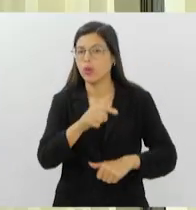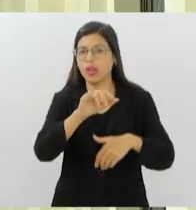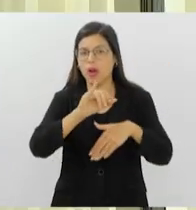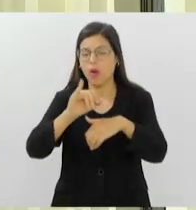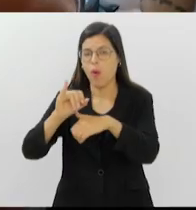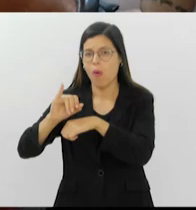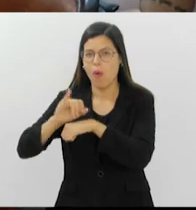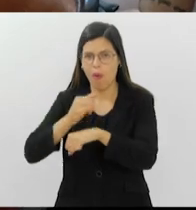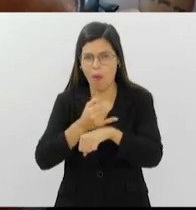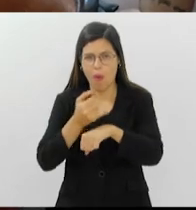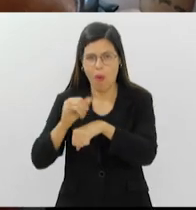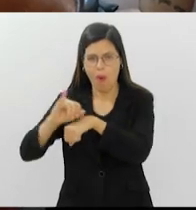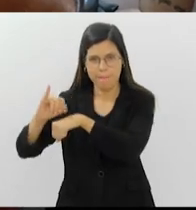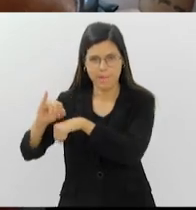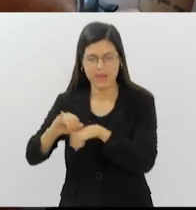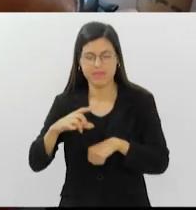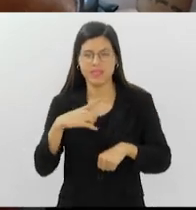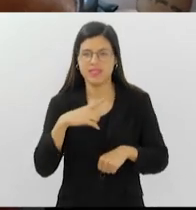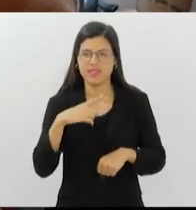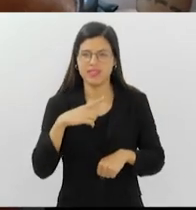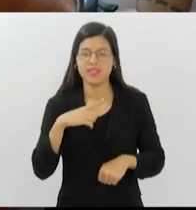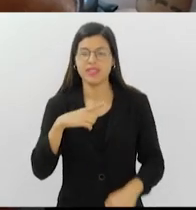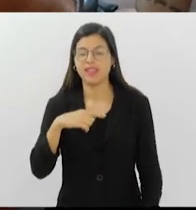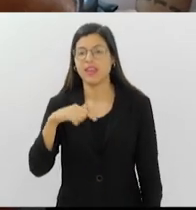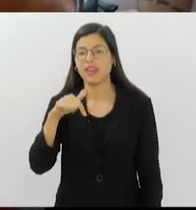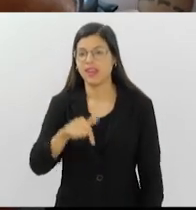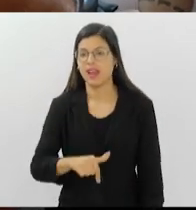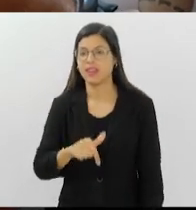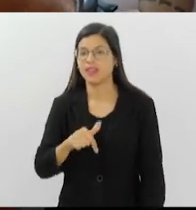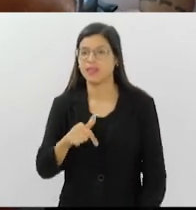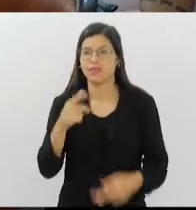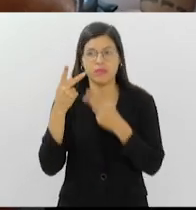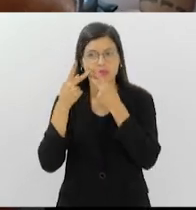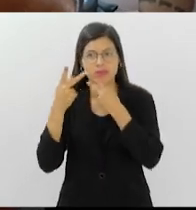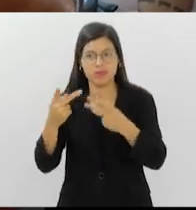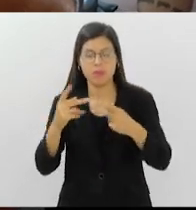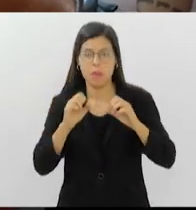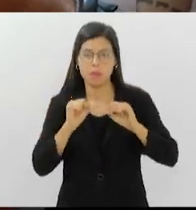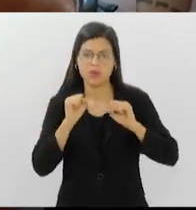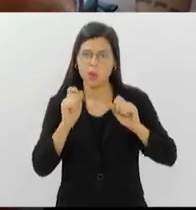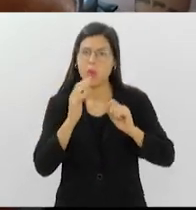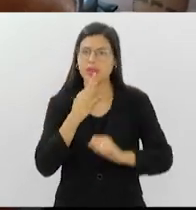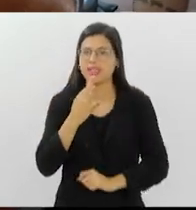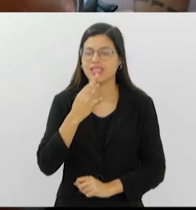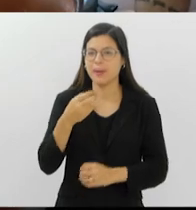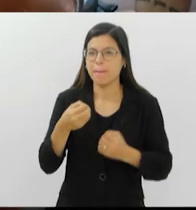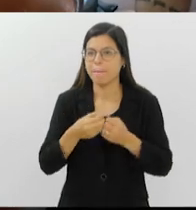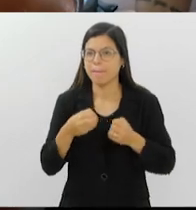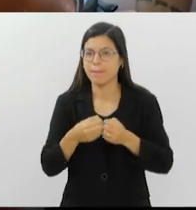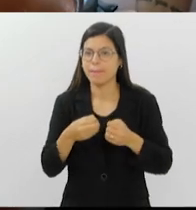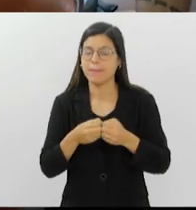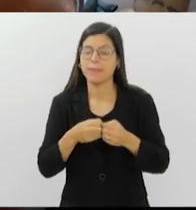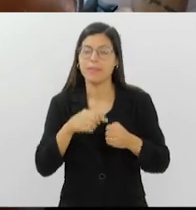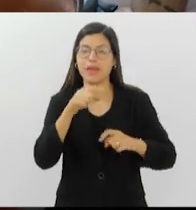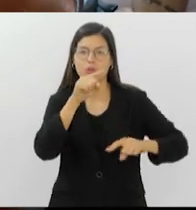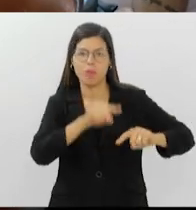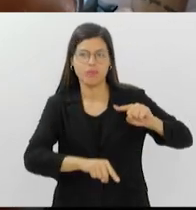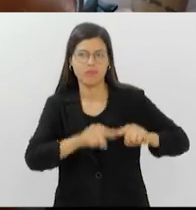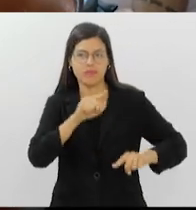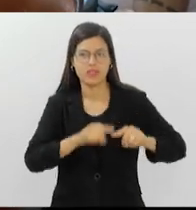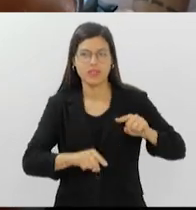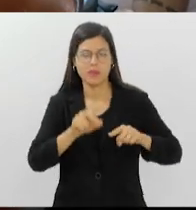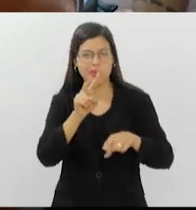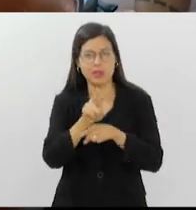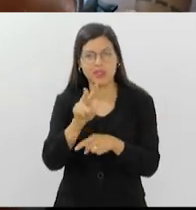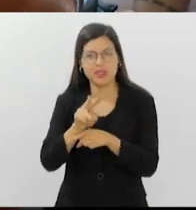prédio histórico aqui no plenário Barbosa Lima sobrinho os visitantes puderam conhecer de perto o mobiliário todo preservado inclusive